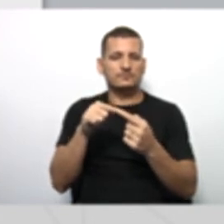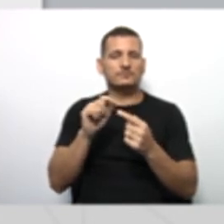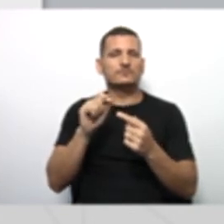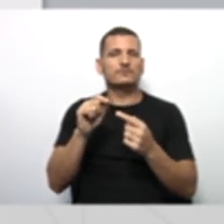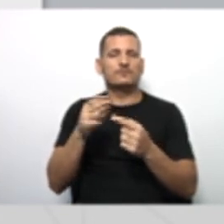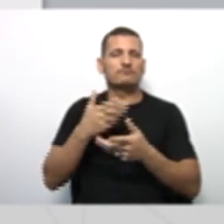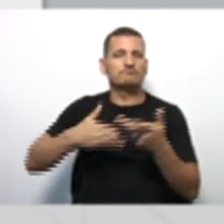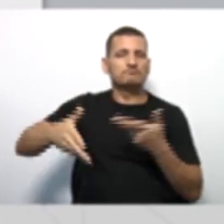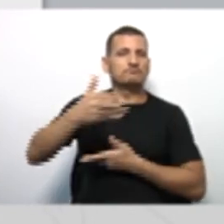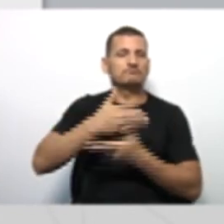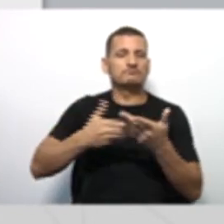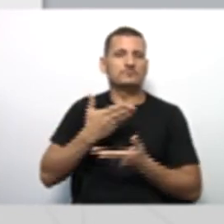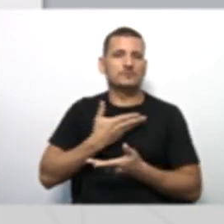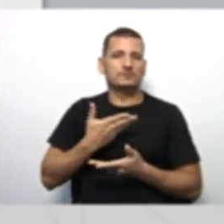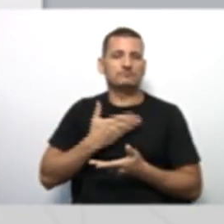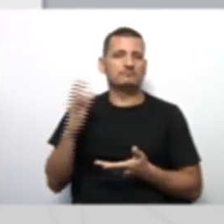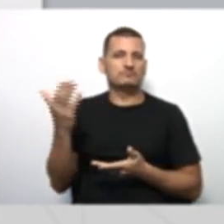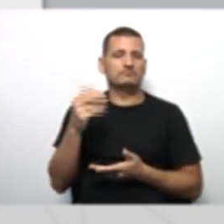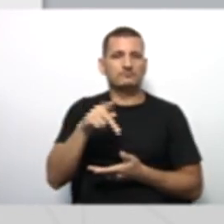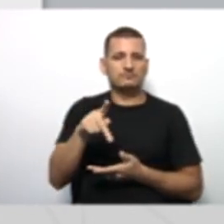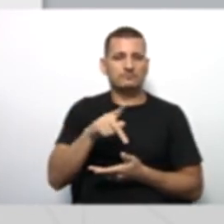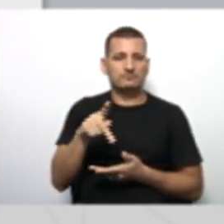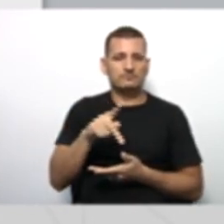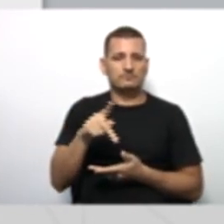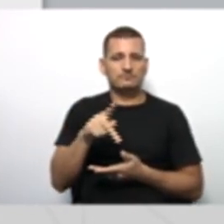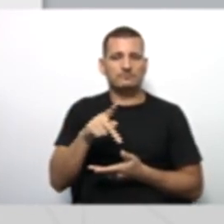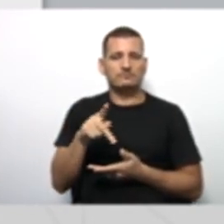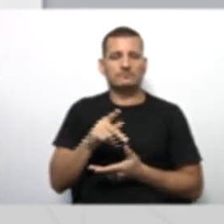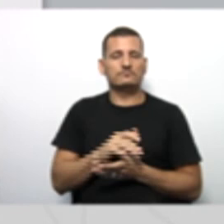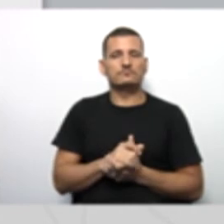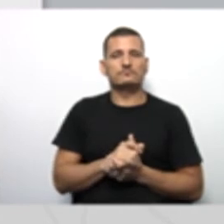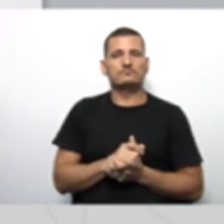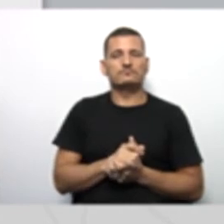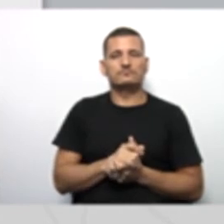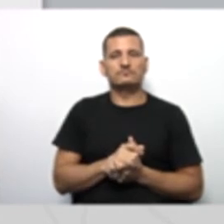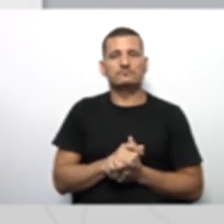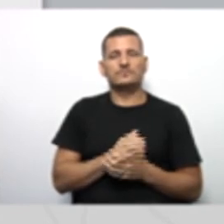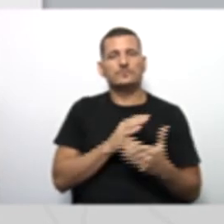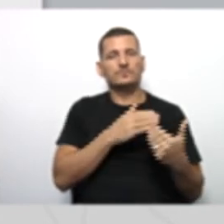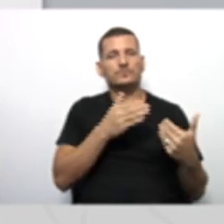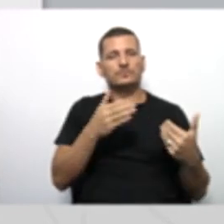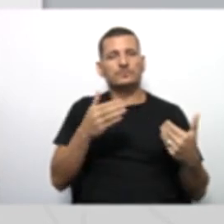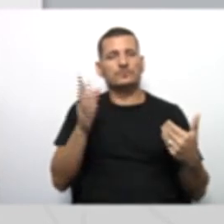tá? Então, o que a gente tem em relação à justificativa?